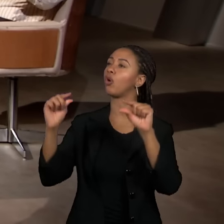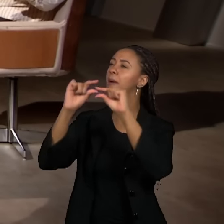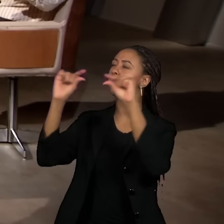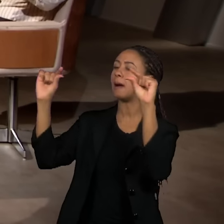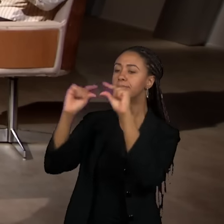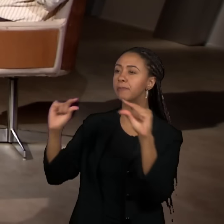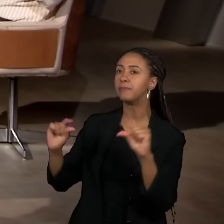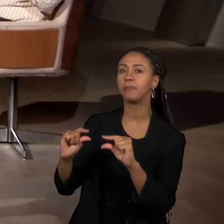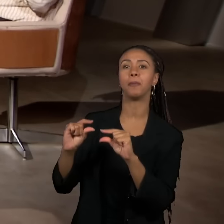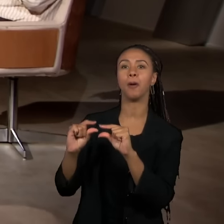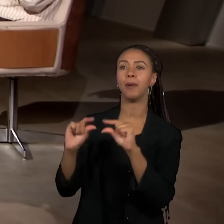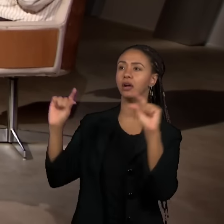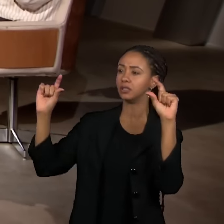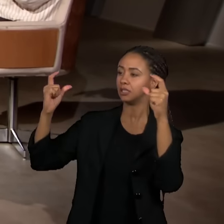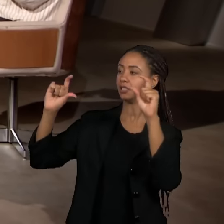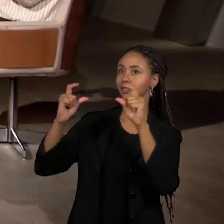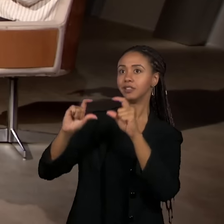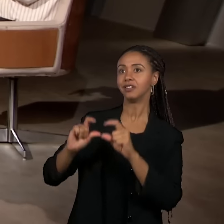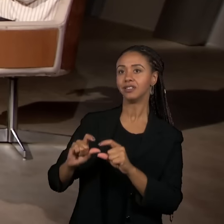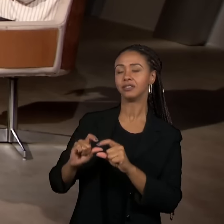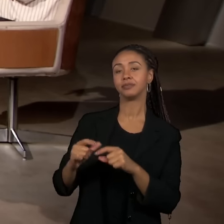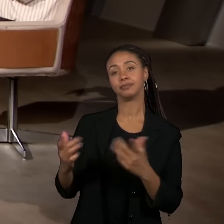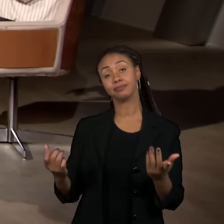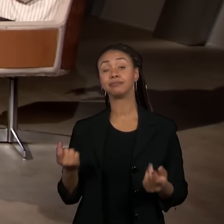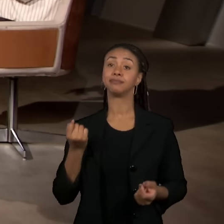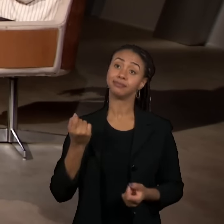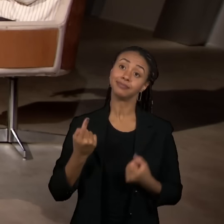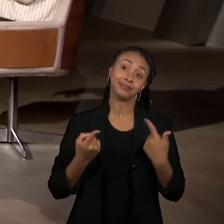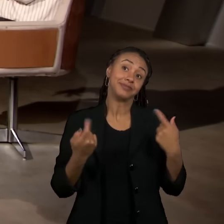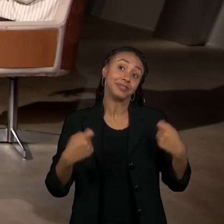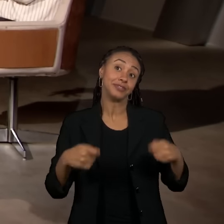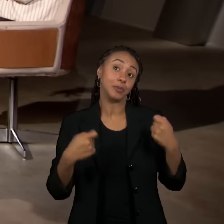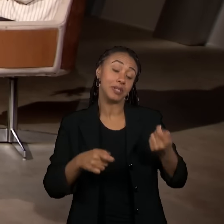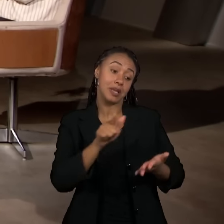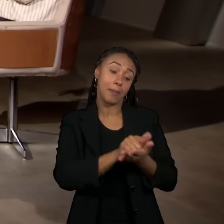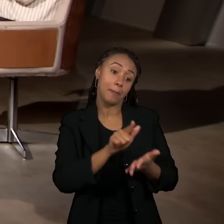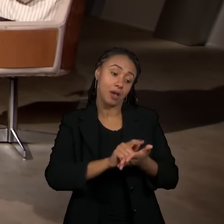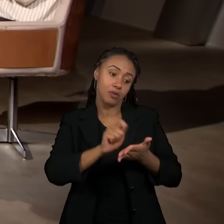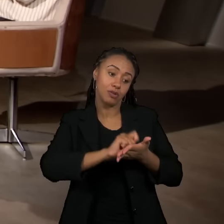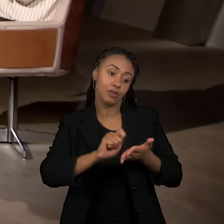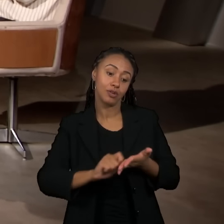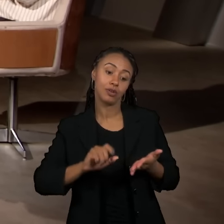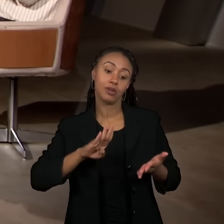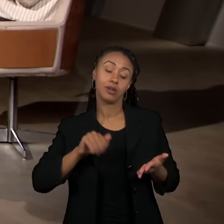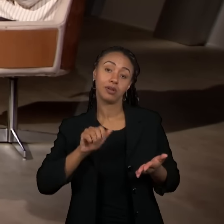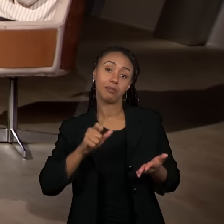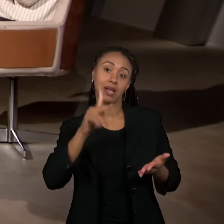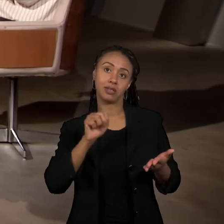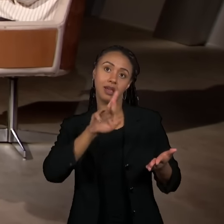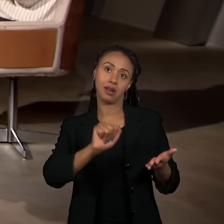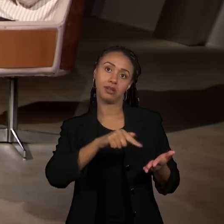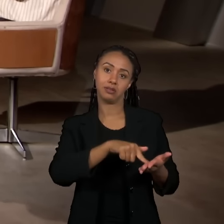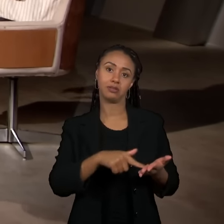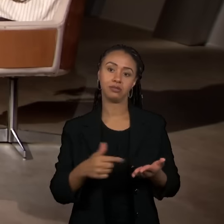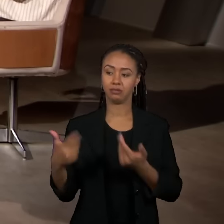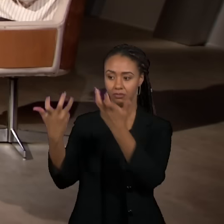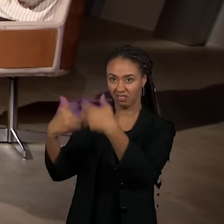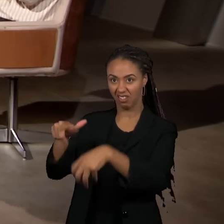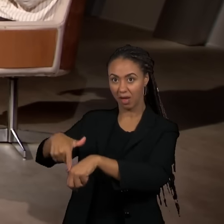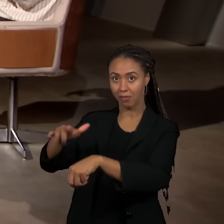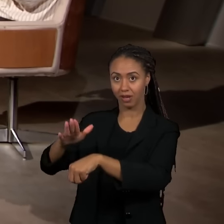eh eventualmente eu tenho que pegar o Lápis e Papel e trabalhar com máscara porque a máquina não não vai fazer isso para mim eu que